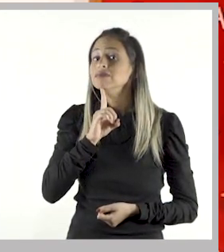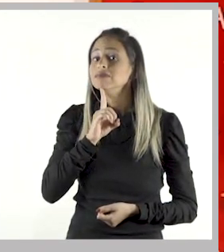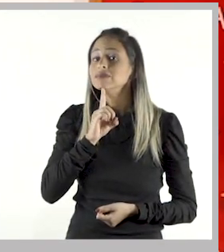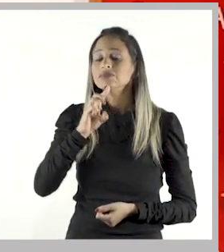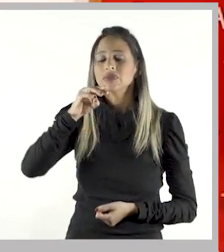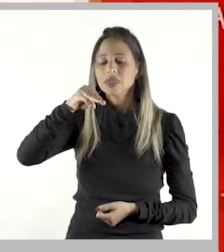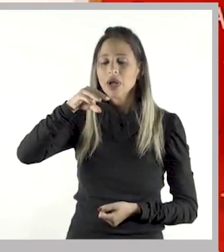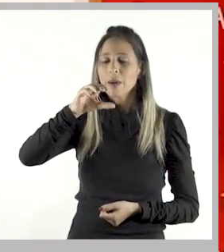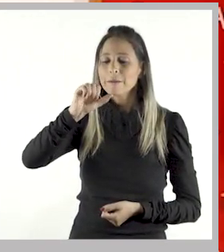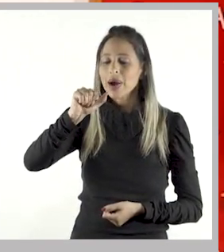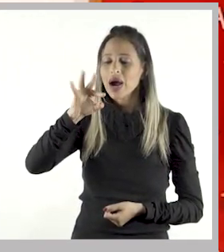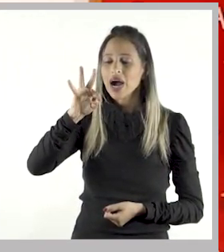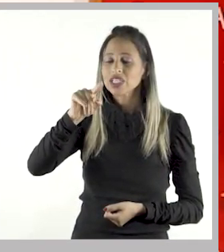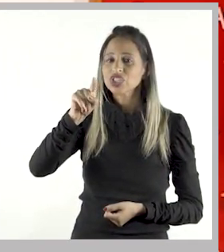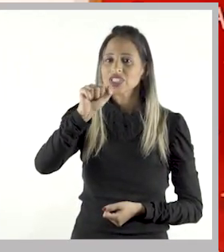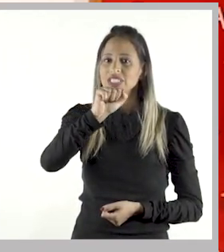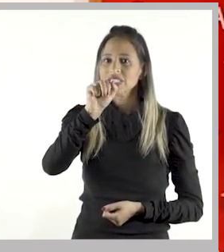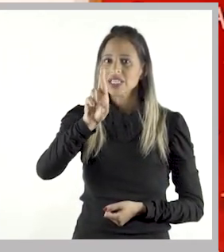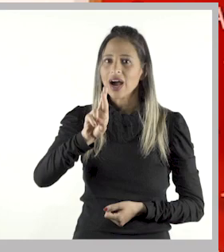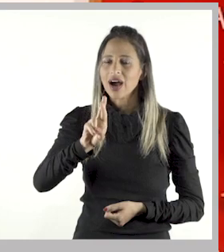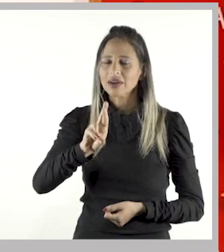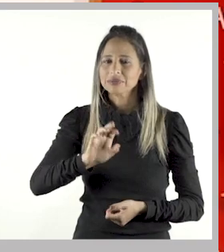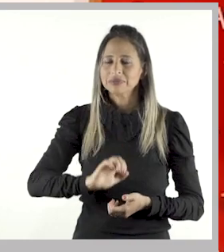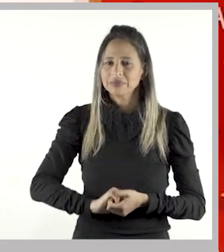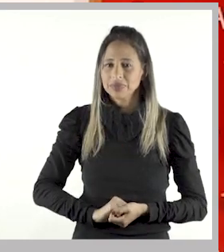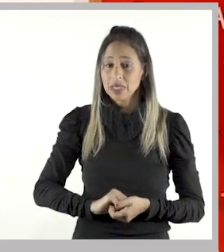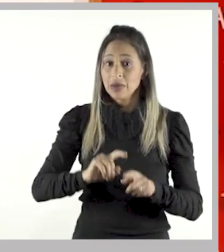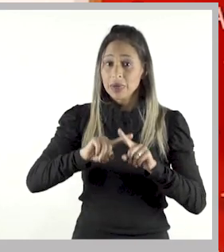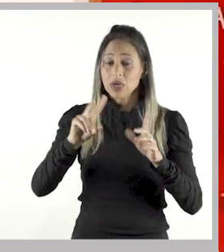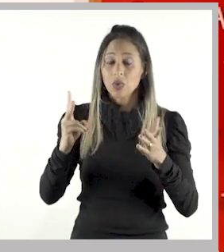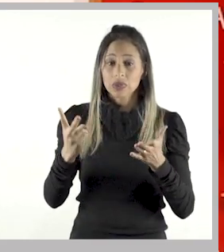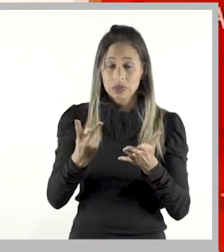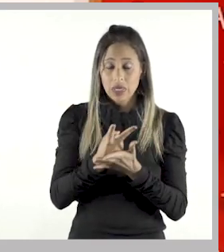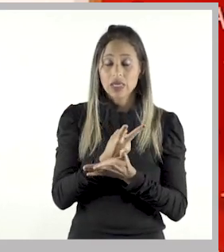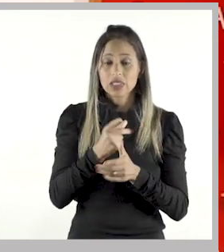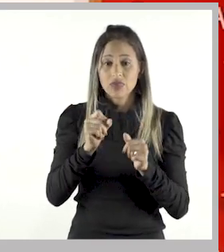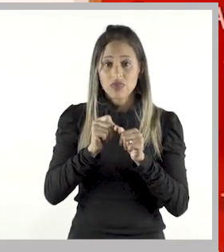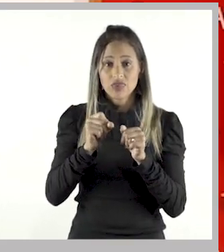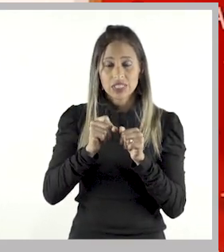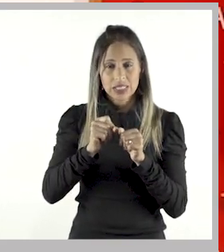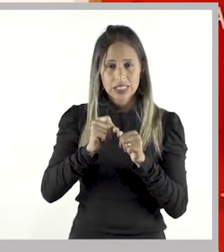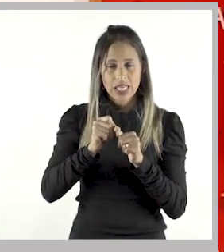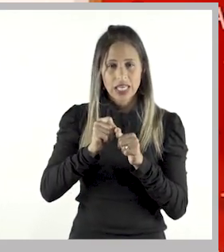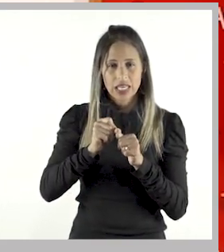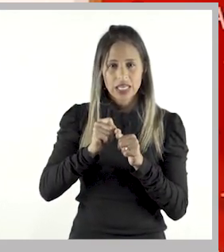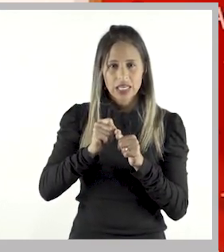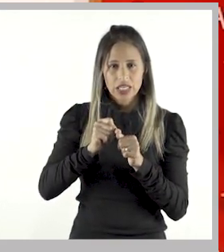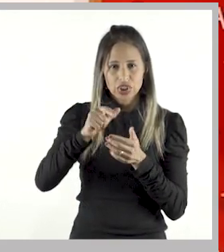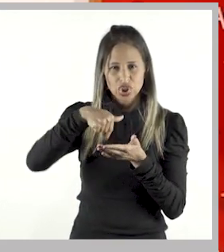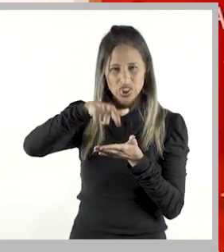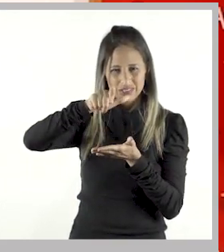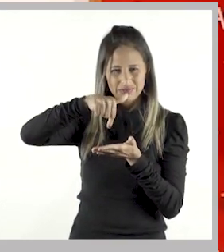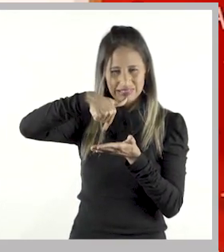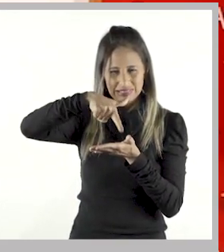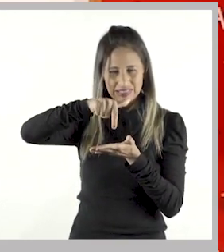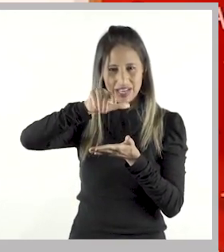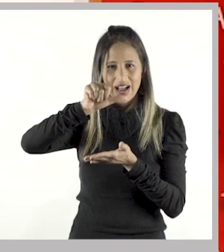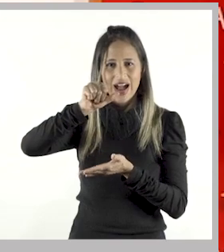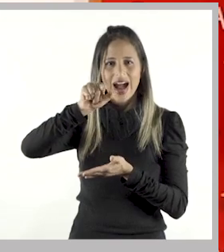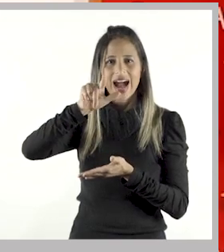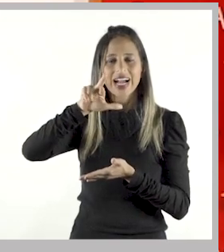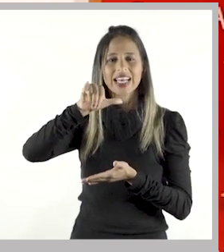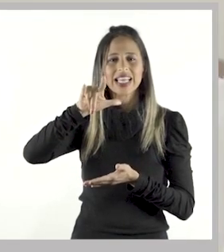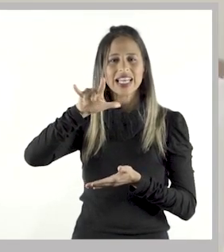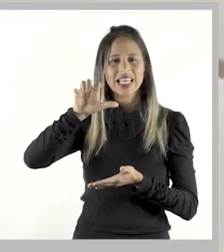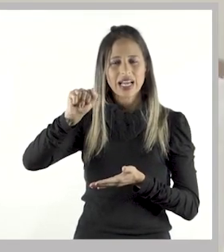Só que dessa vez eu ia botar uma tinta acrílica, mas Eu acho que eu vou. Não, se bem que vou pôr